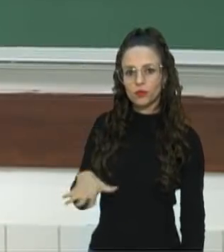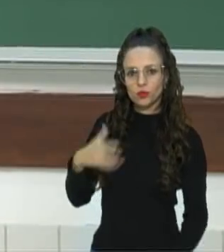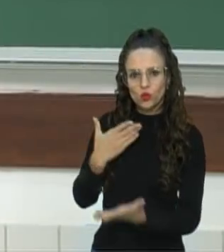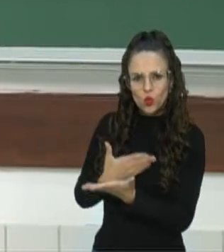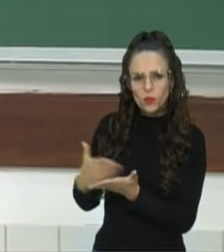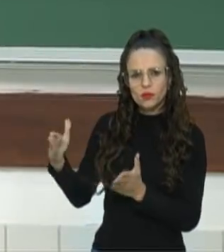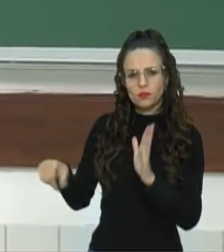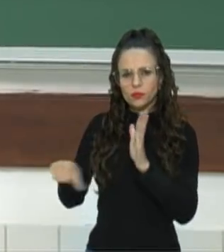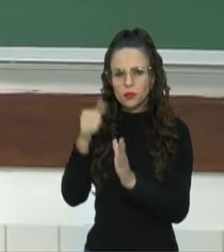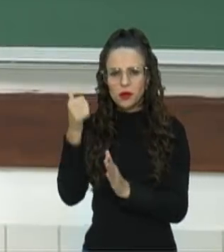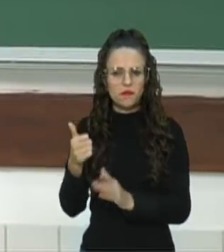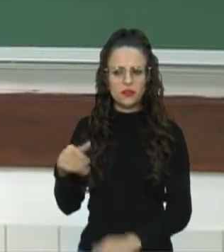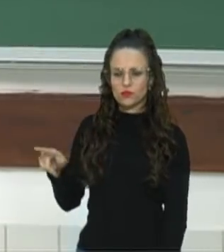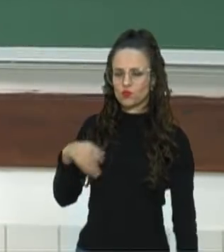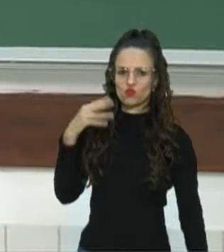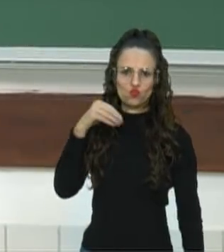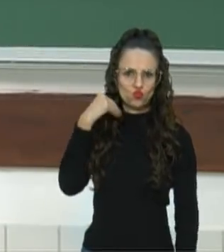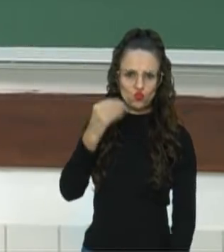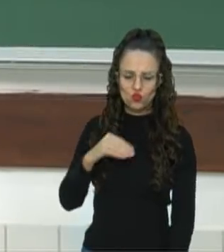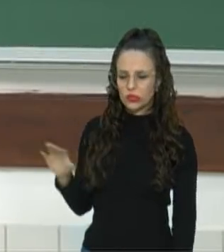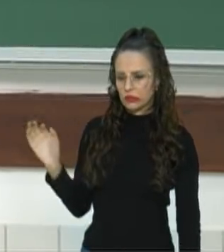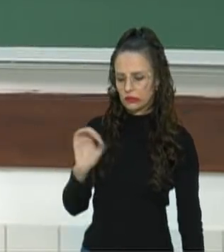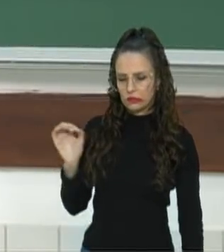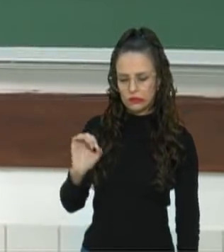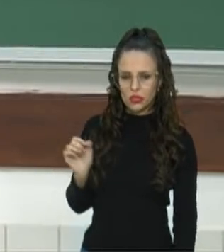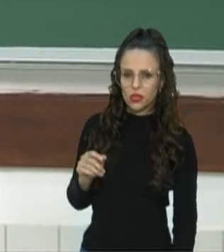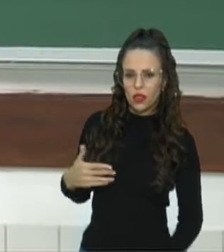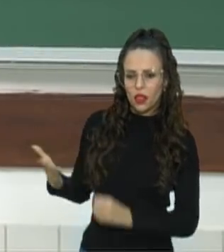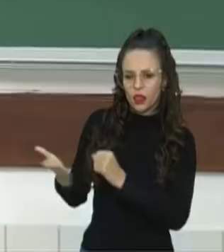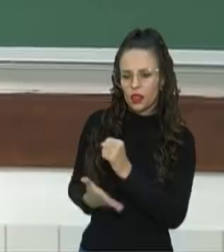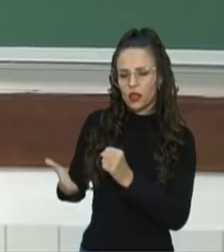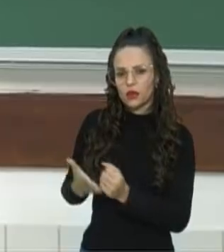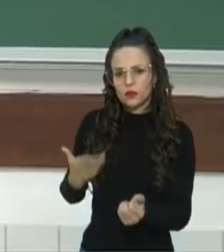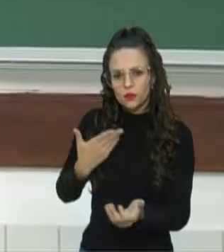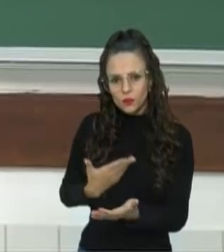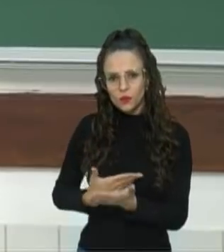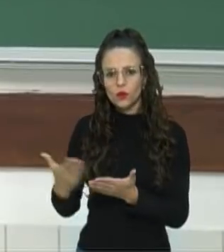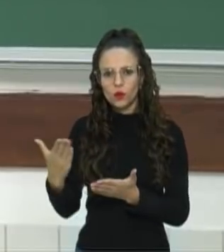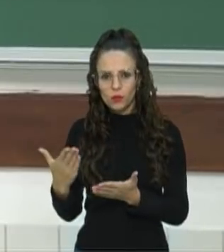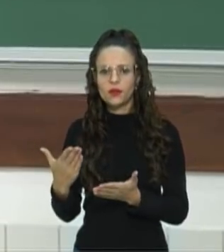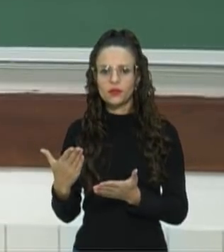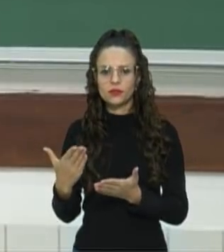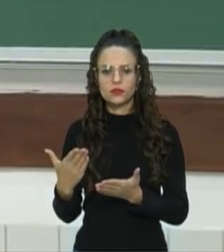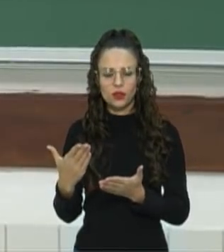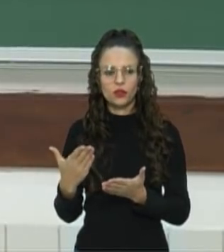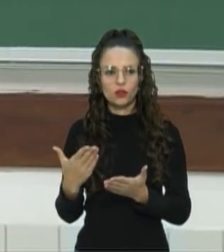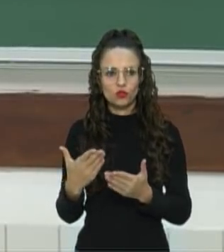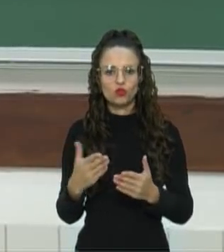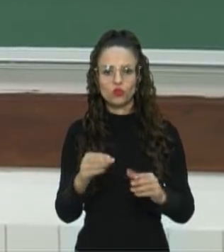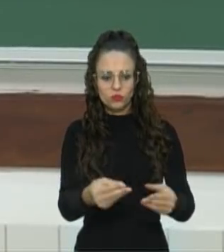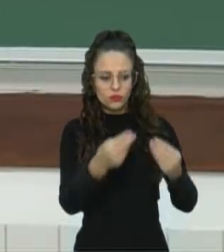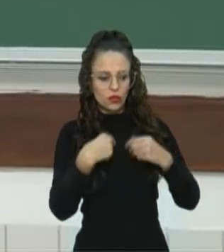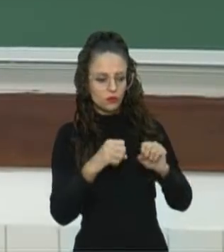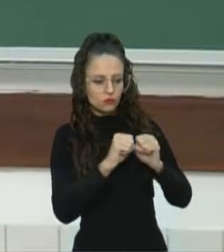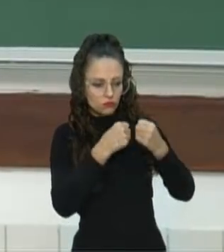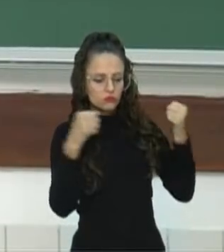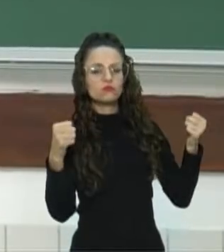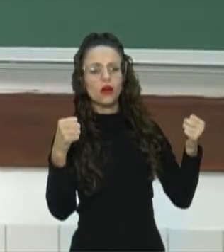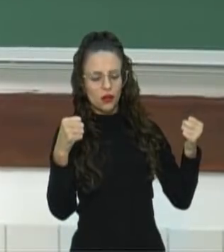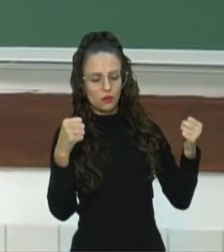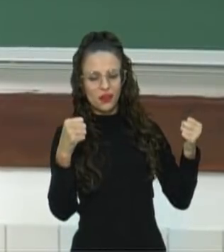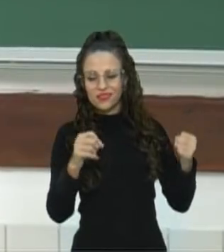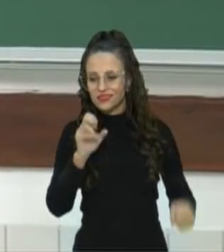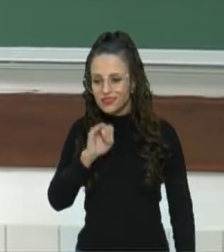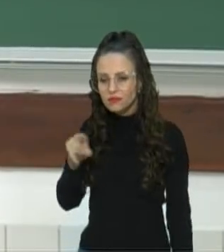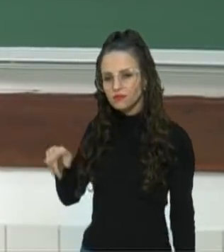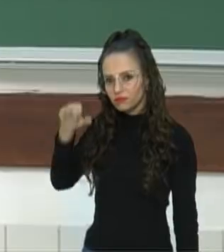às vezes que não tem grande conhecimento de leitura de bússola, né? Acaba recebendo apenas um mapa, né? Então, com a